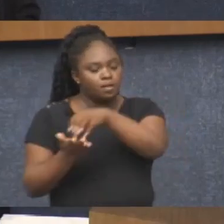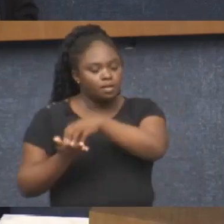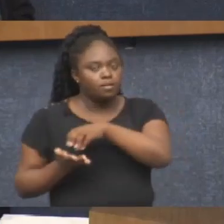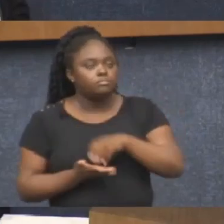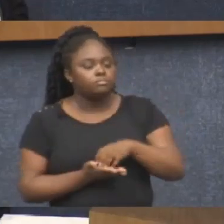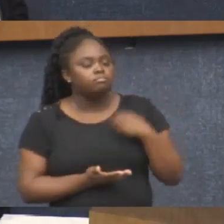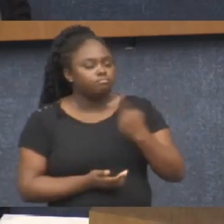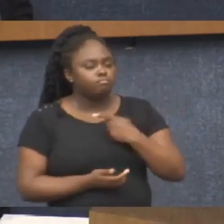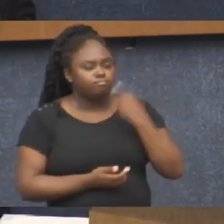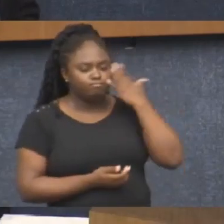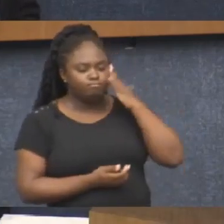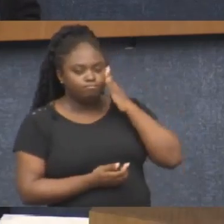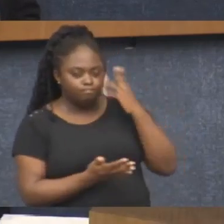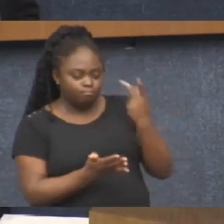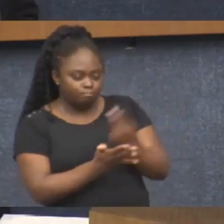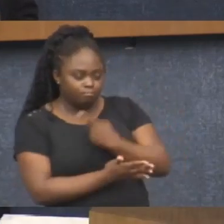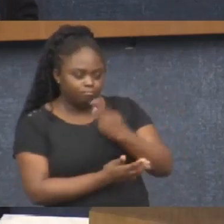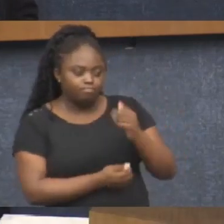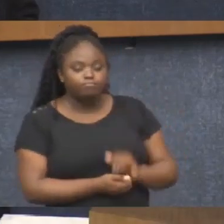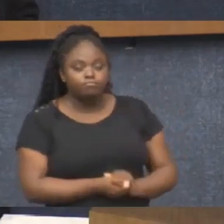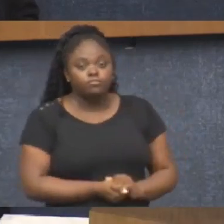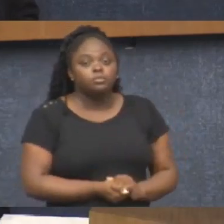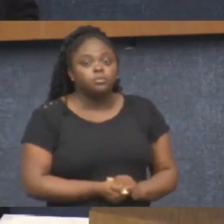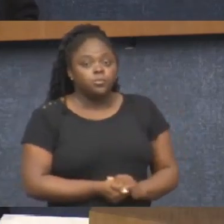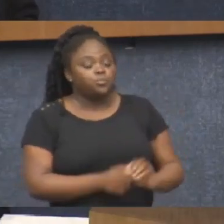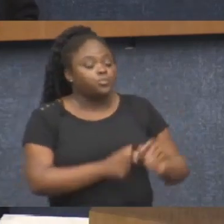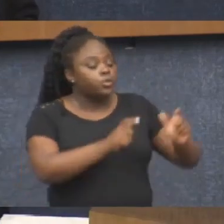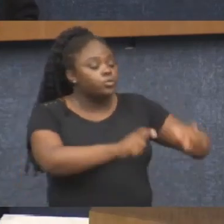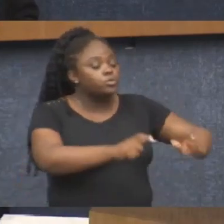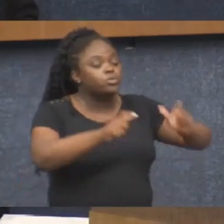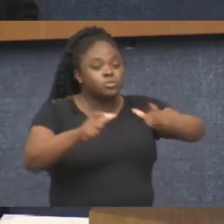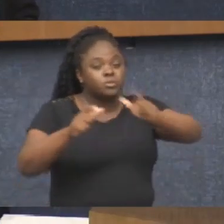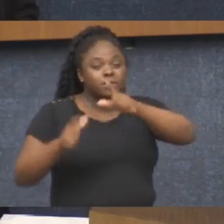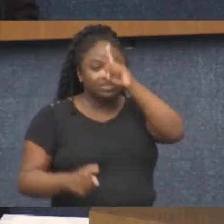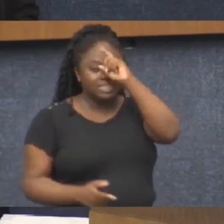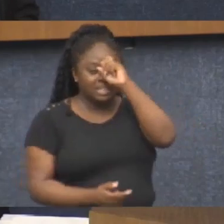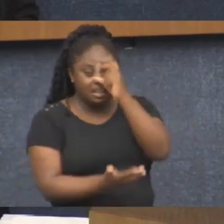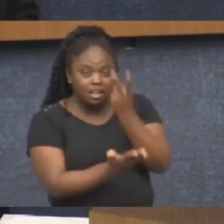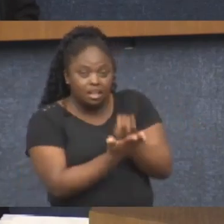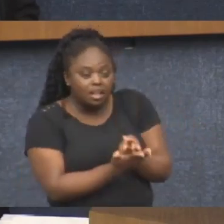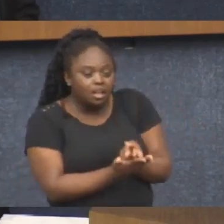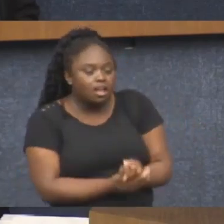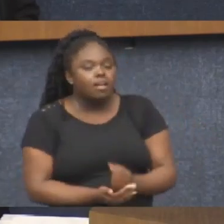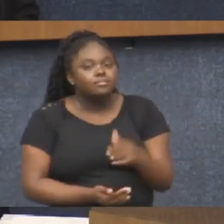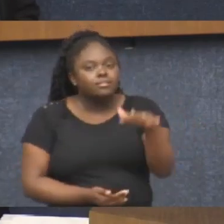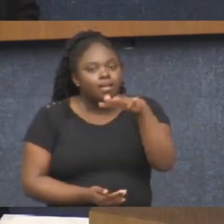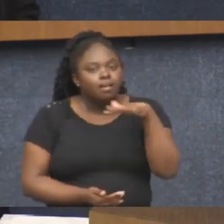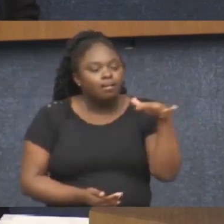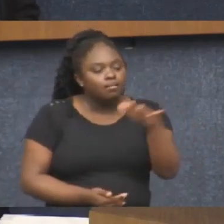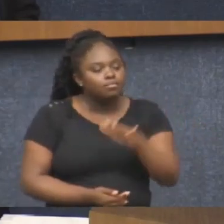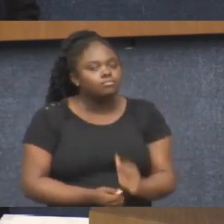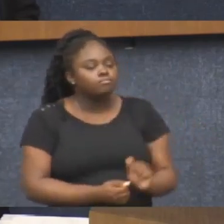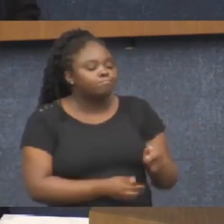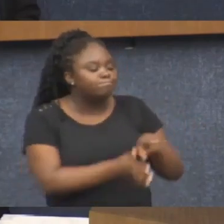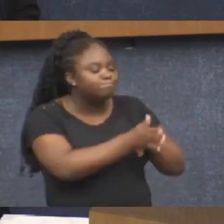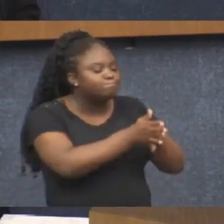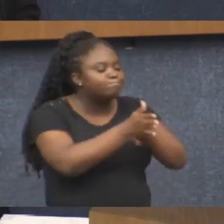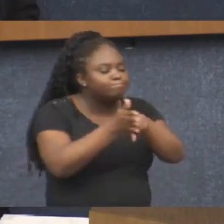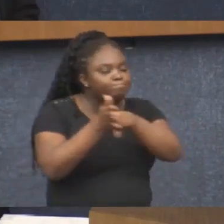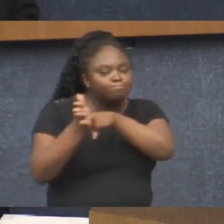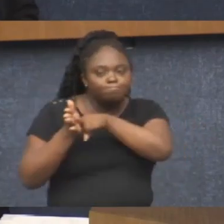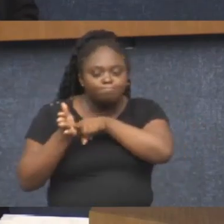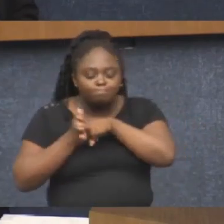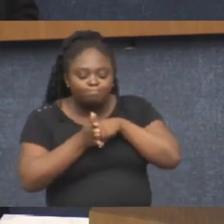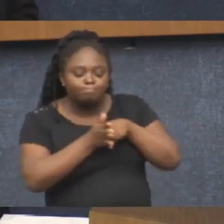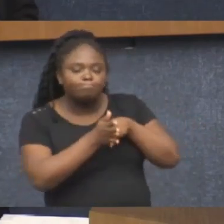acontecendo. A gente geolocalizou cada internação para cada área de abrangência da unidade, né?